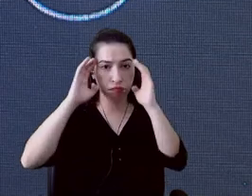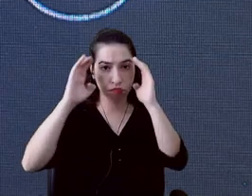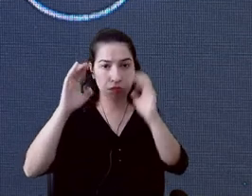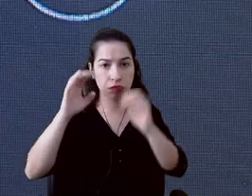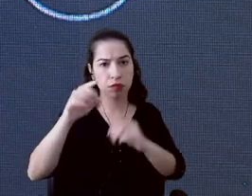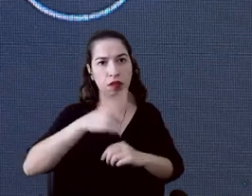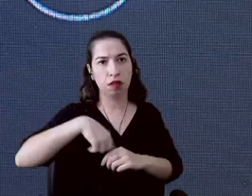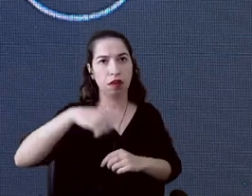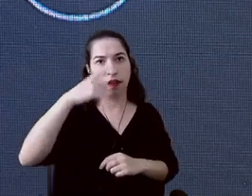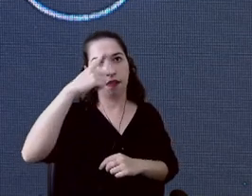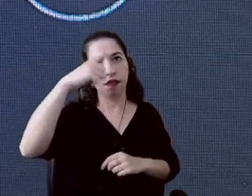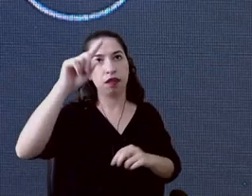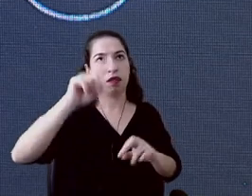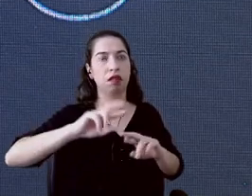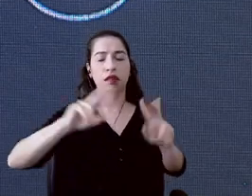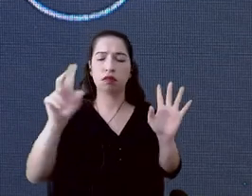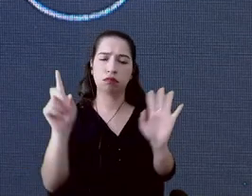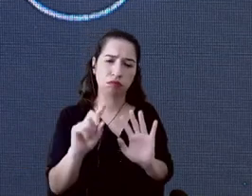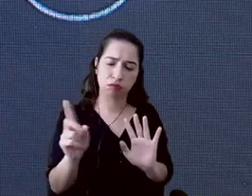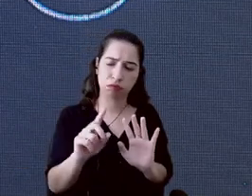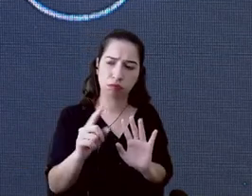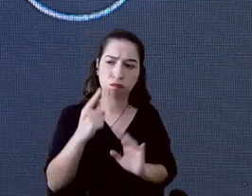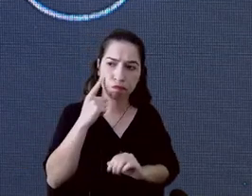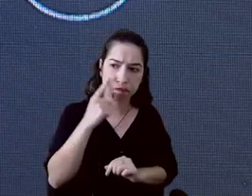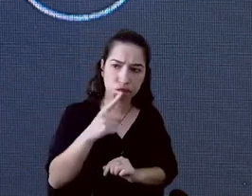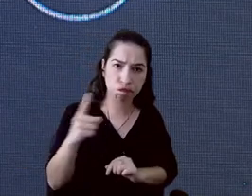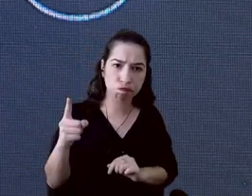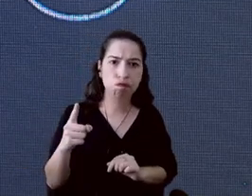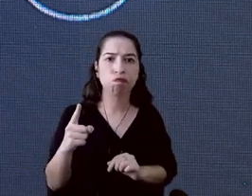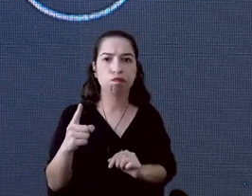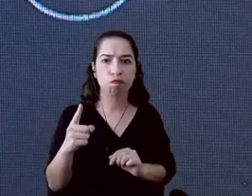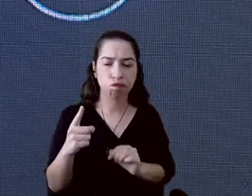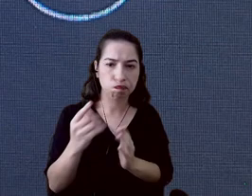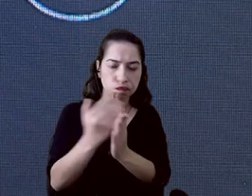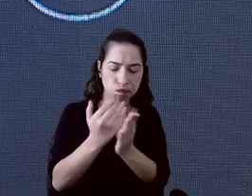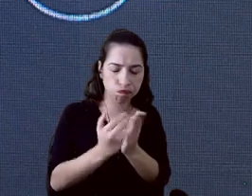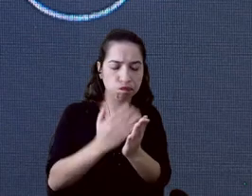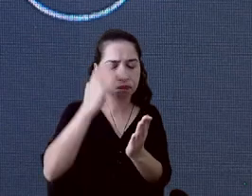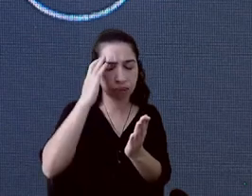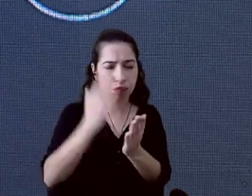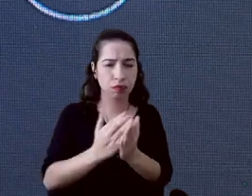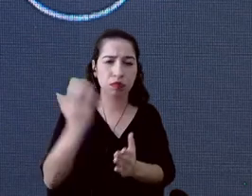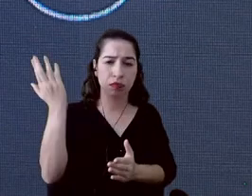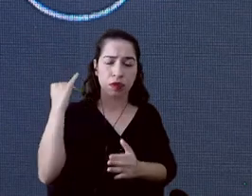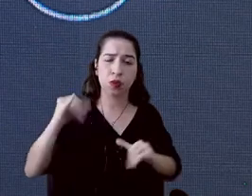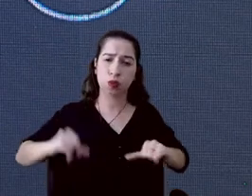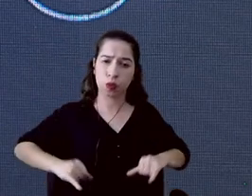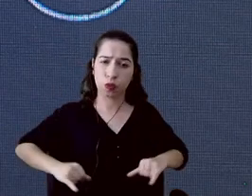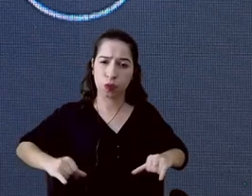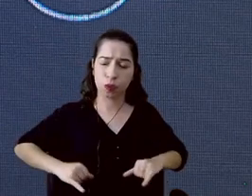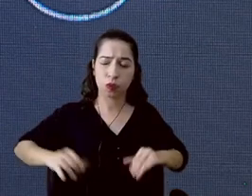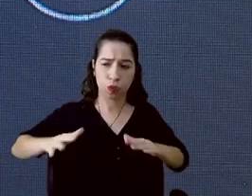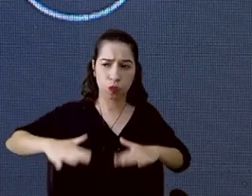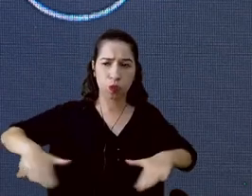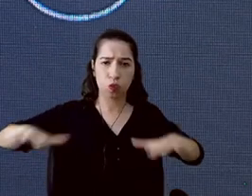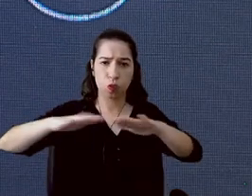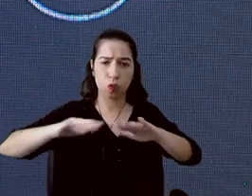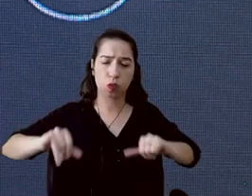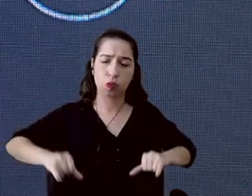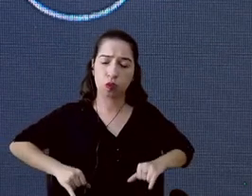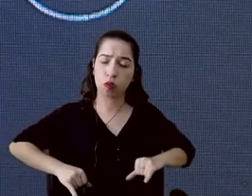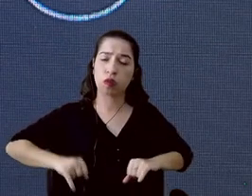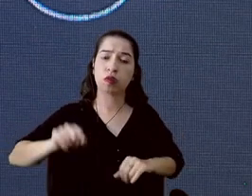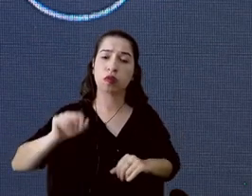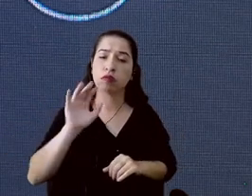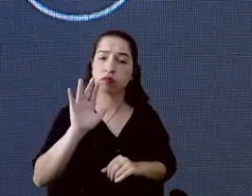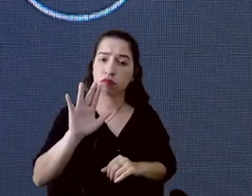nenhuma roda aqui então vamos seguir a cartilha foi dolorido no momento ele é claro que todo mundo mas acho que